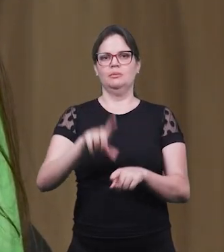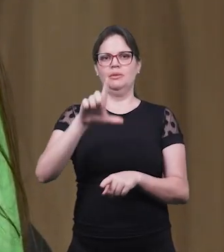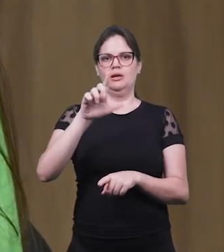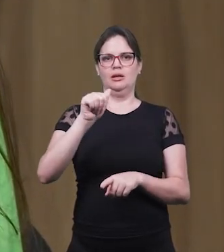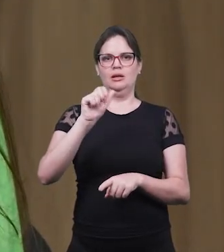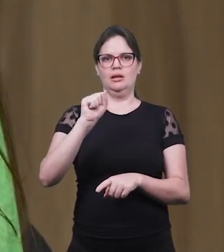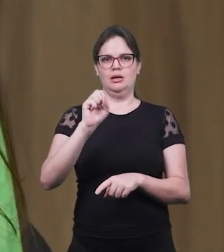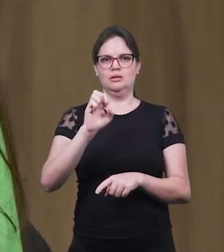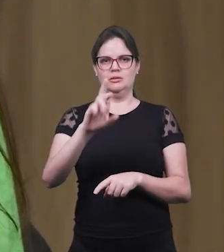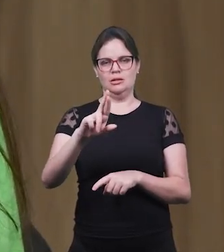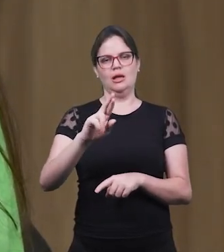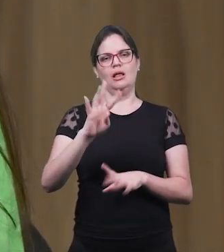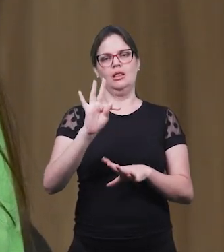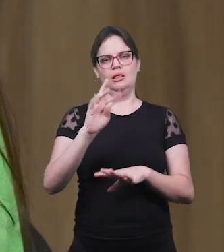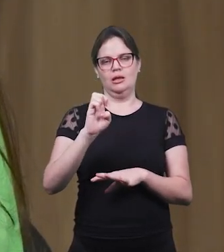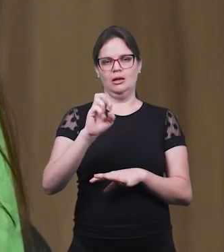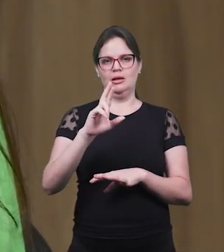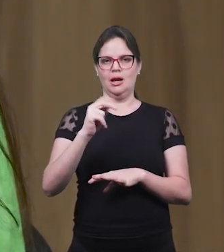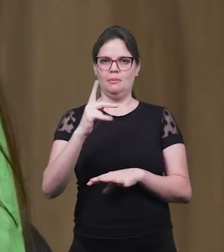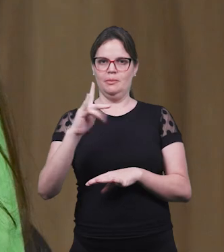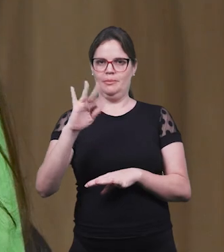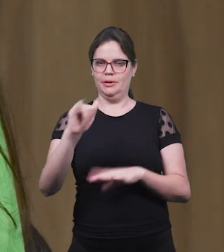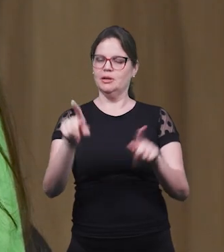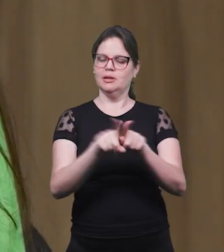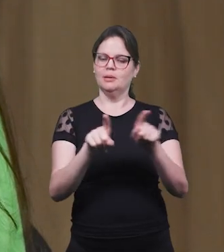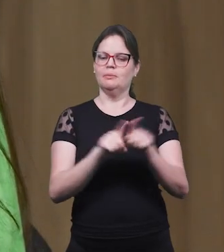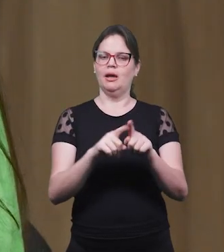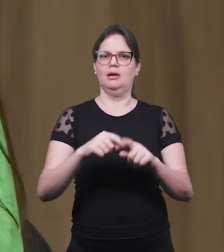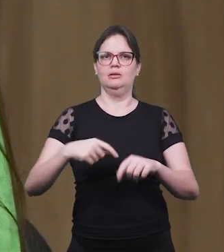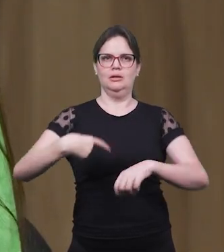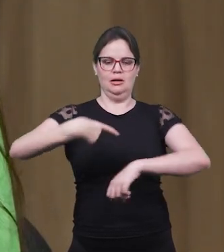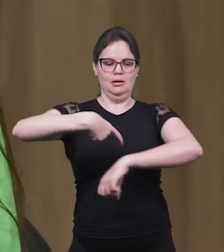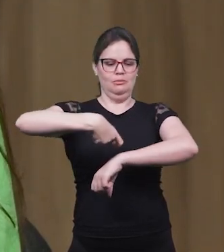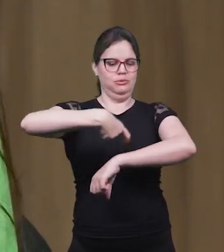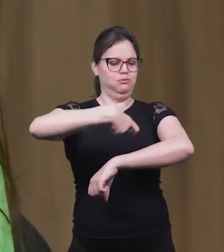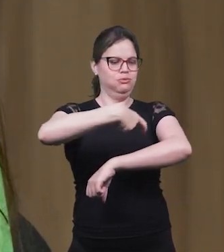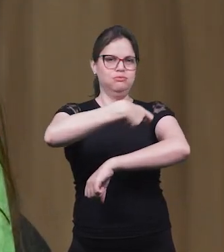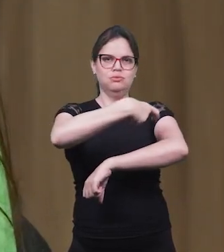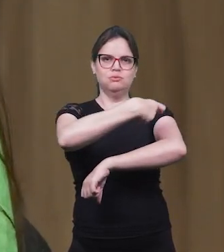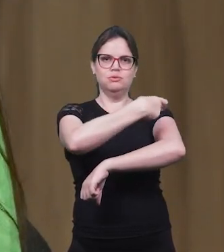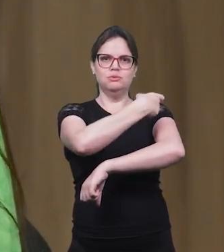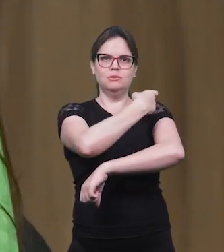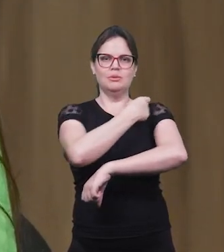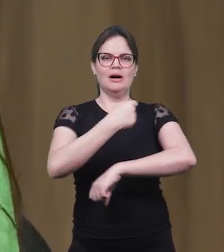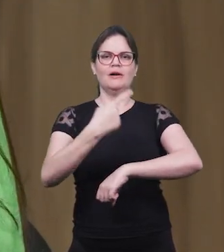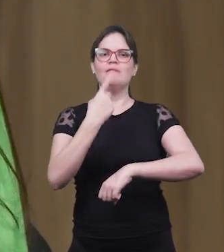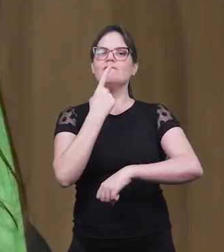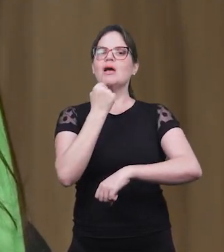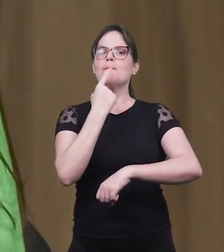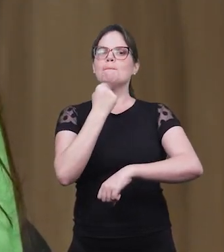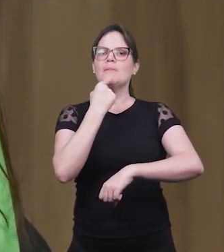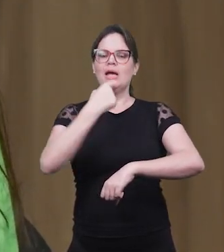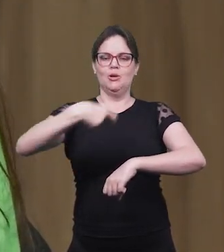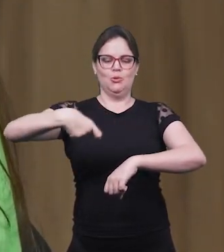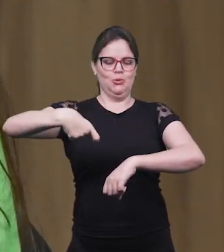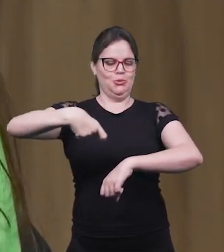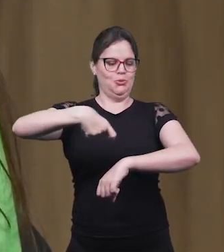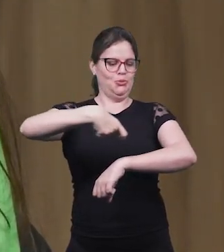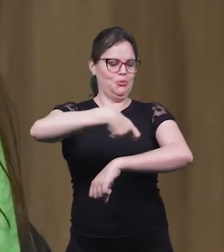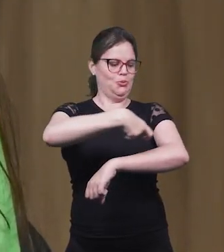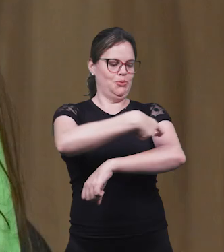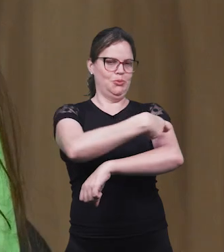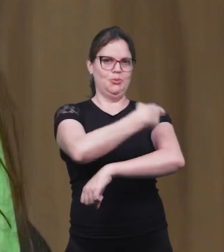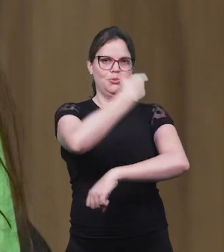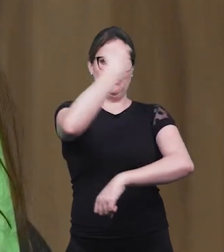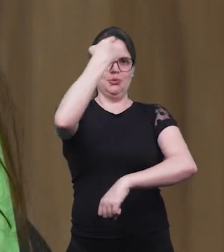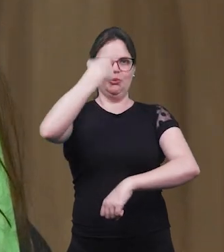laser terapia também, que é o luz, né? Luz laser, luz vermelha, a luz vermelha, a infravermelha, que também é